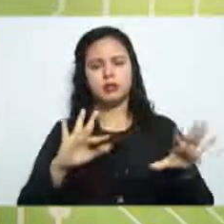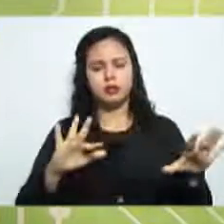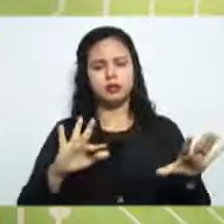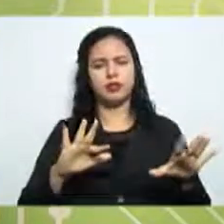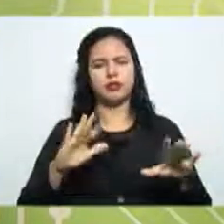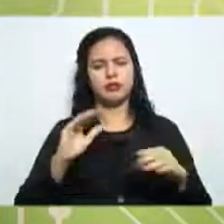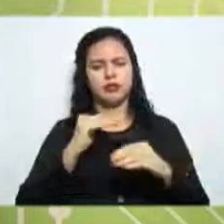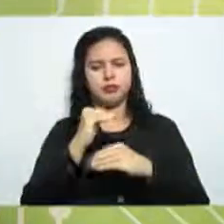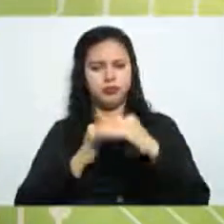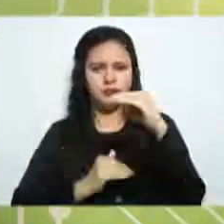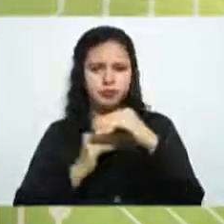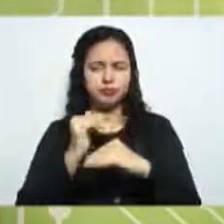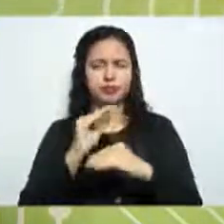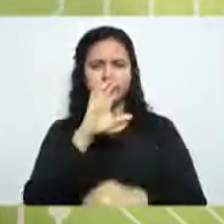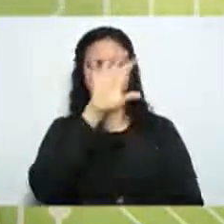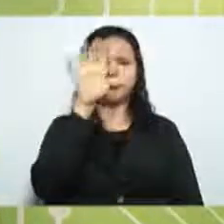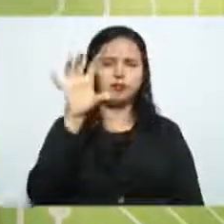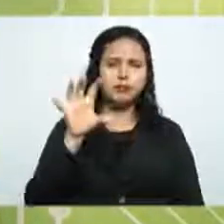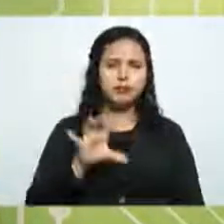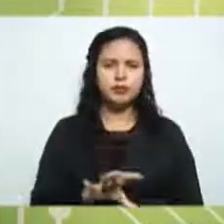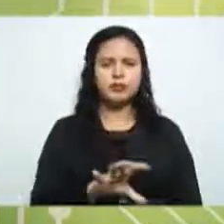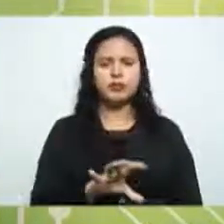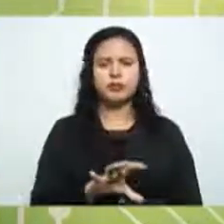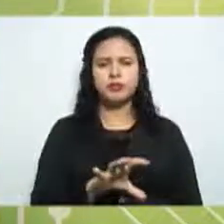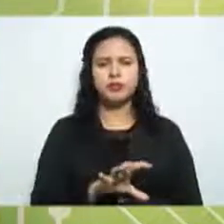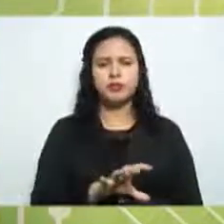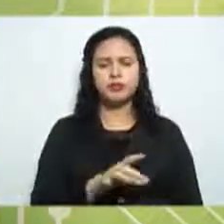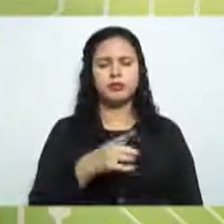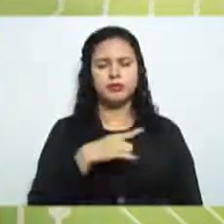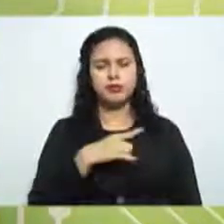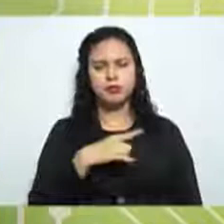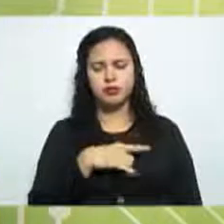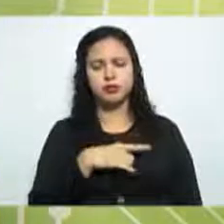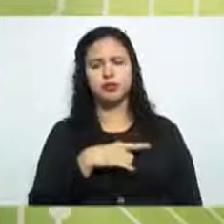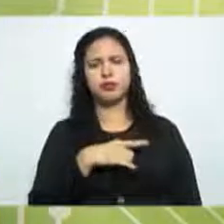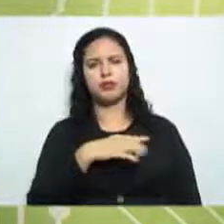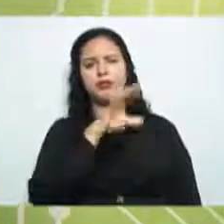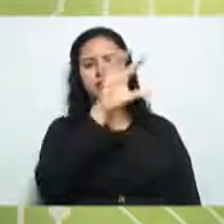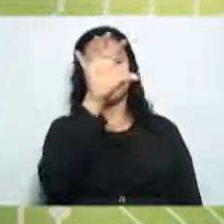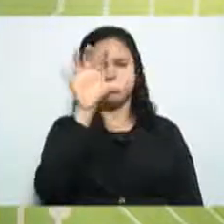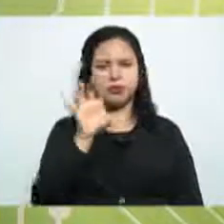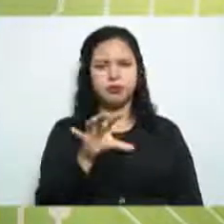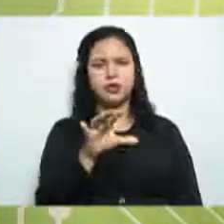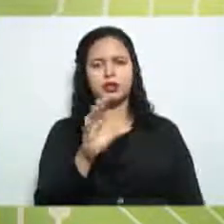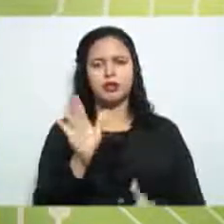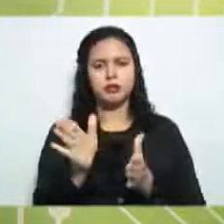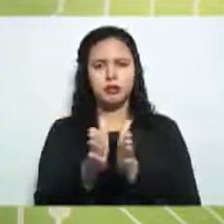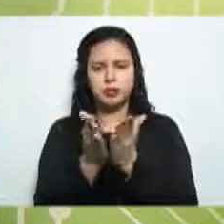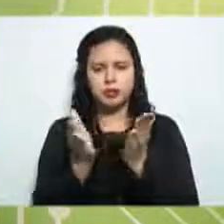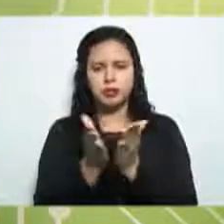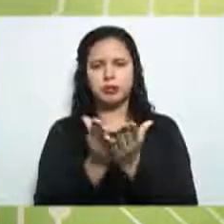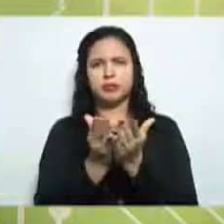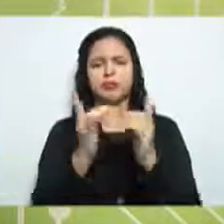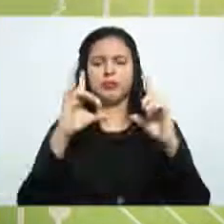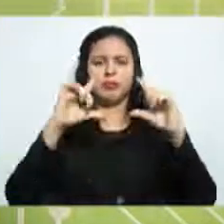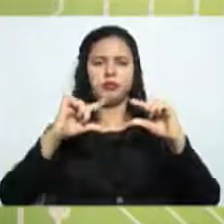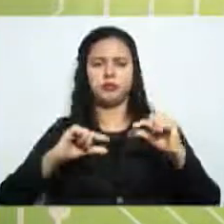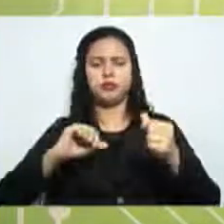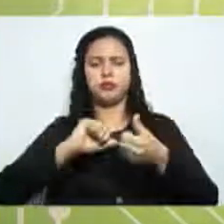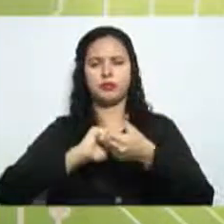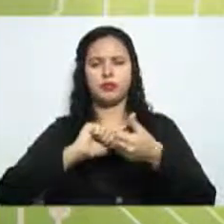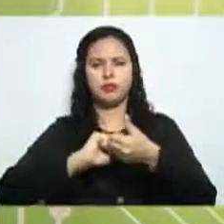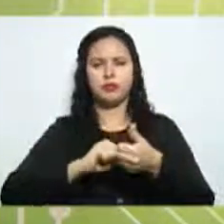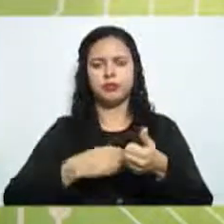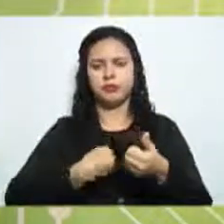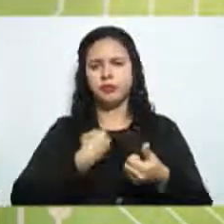regionais prejudicam a região norte e nordeste, a gente tem regiões mais pobres, mais empobrecidas, com menor qualidade de vida nesses lugares, a gente